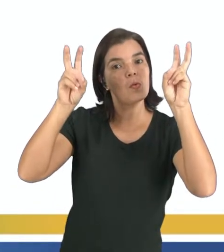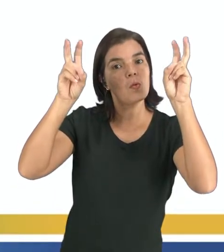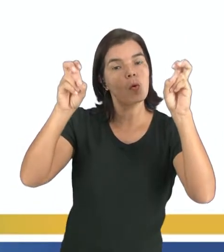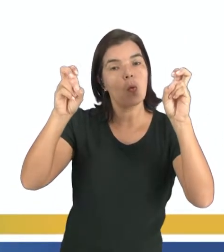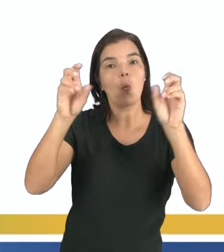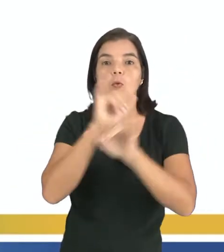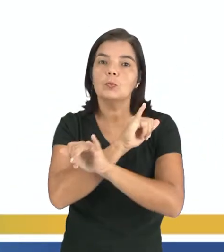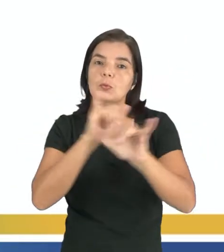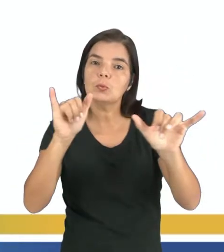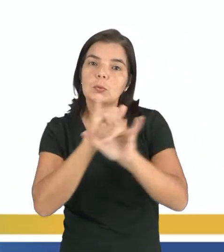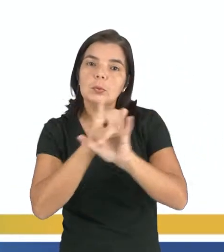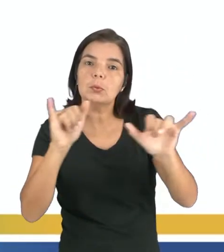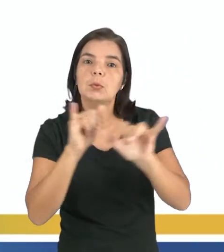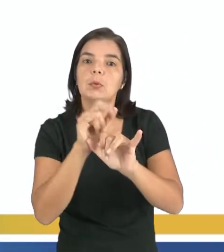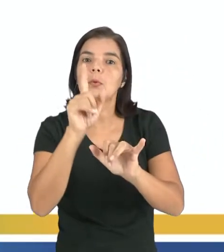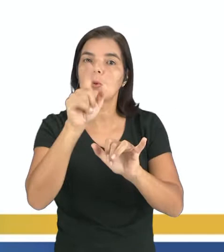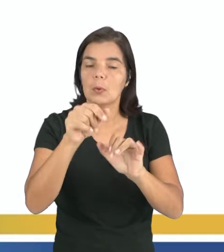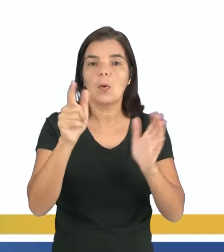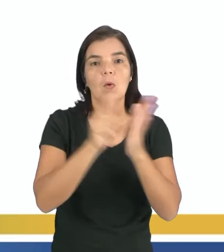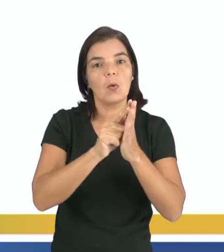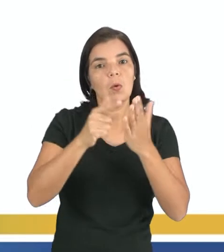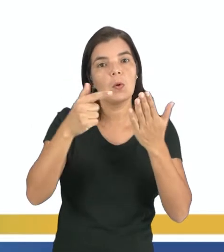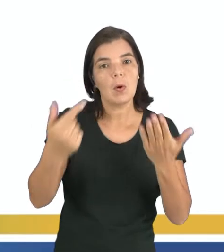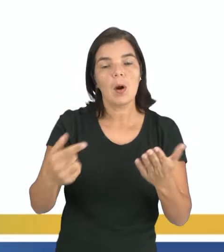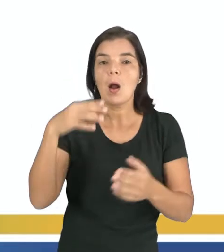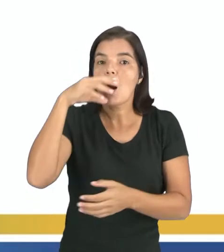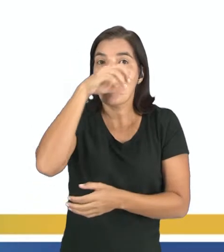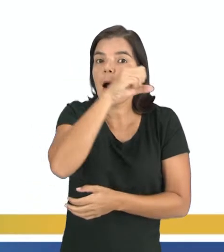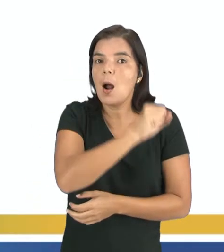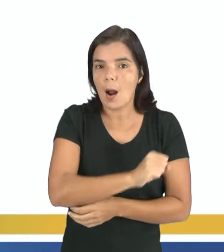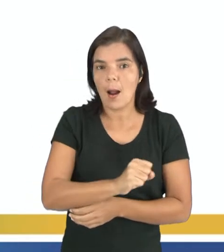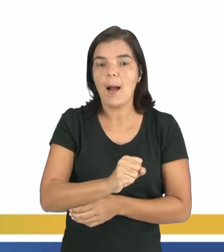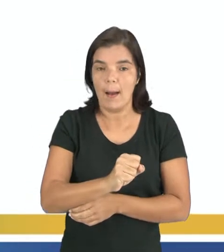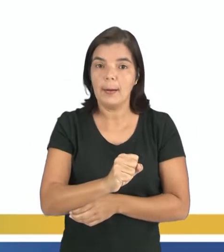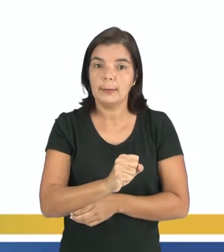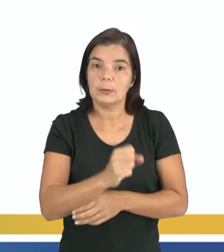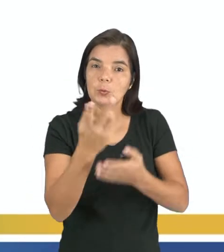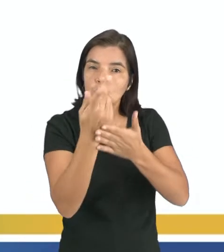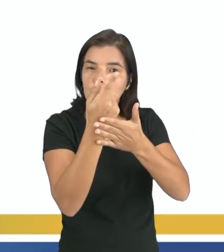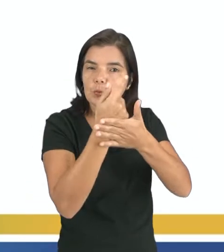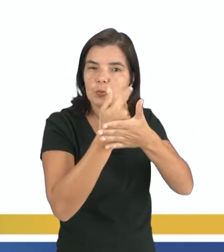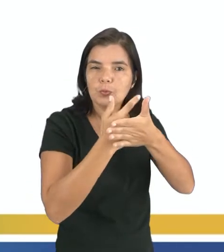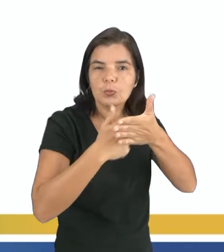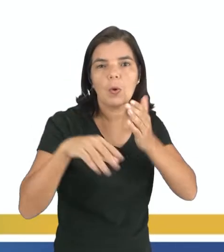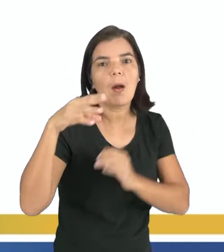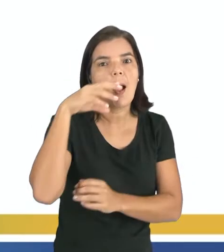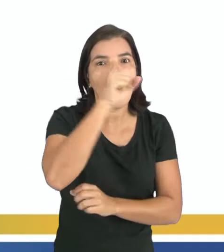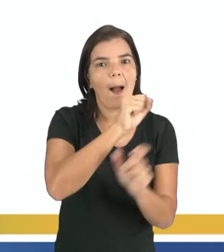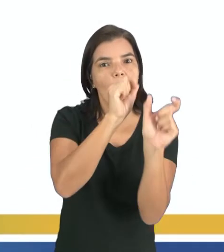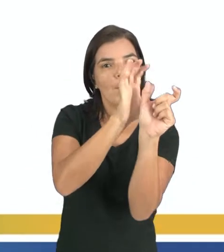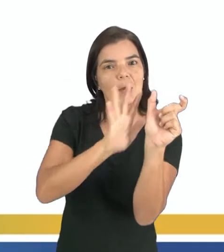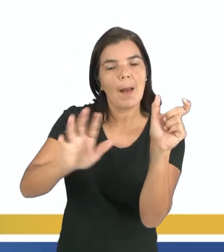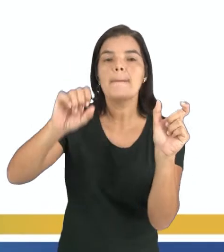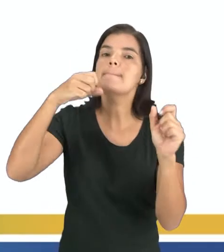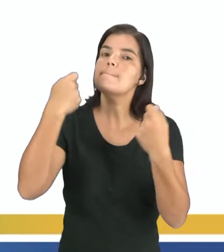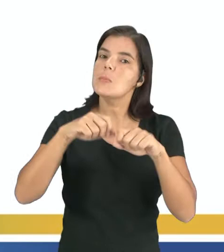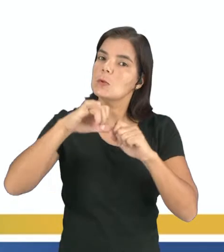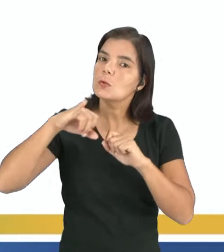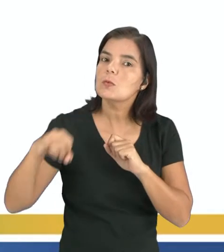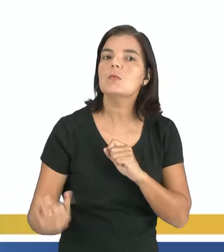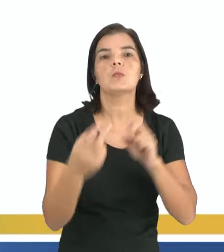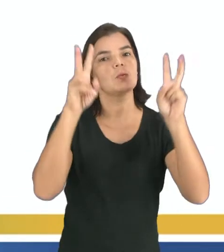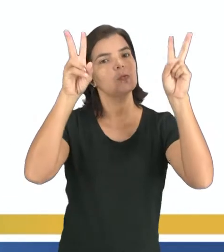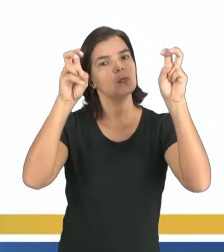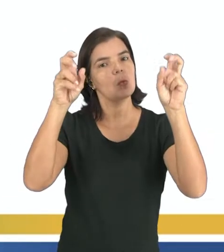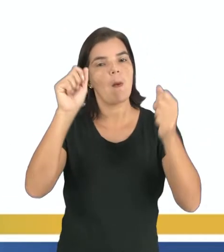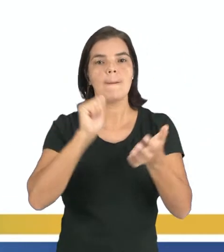nas redes sociais, quando um assunto é publicado no jornal, rapidamente os chargistas começam a trabalhar, porque eles precisam aproveitar aquele assunto